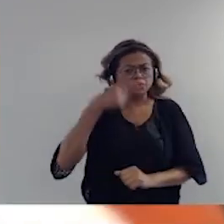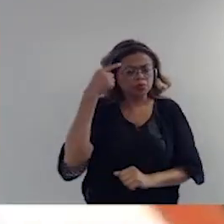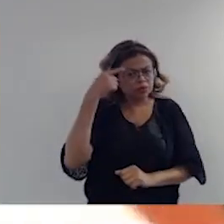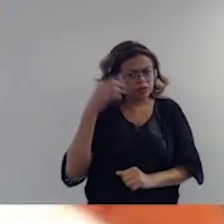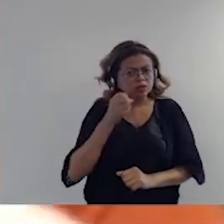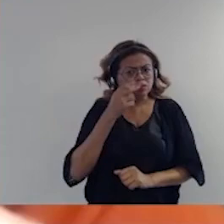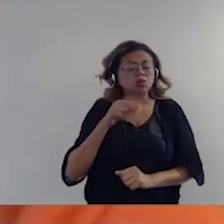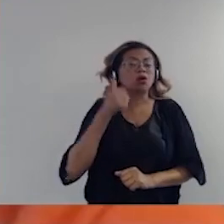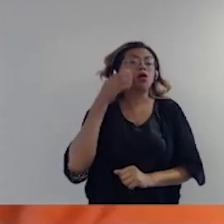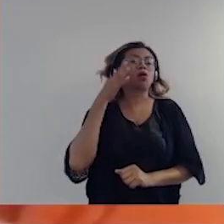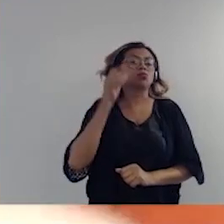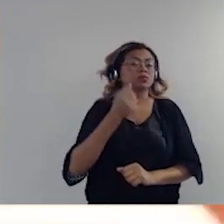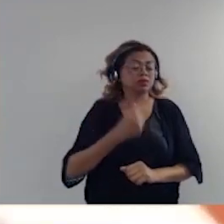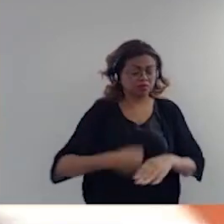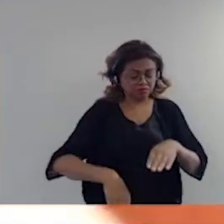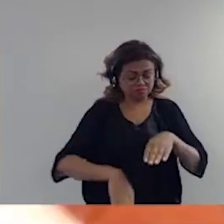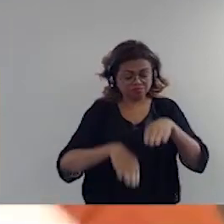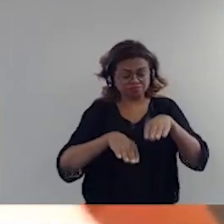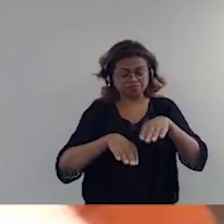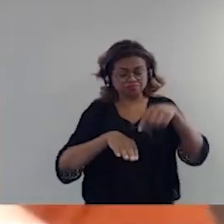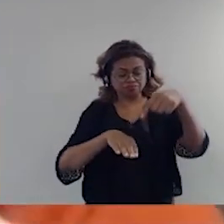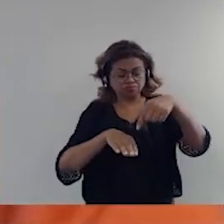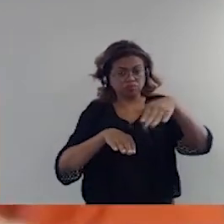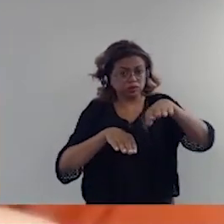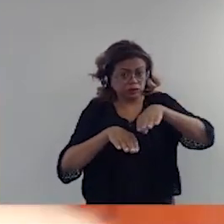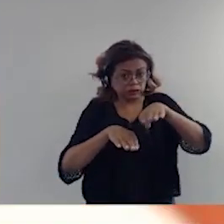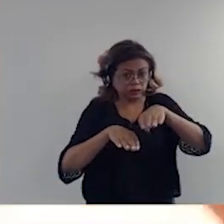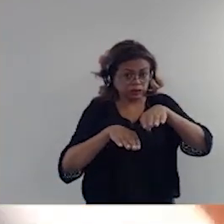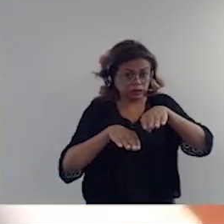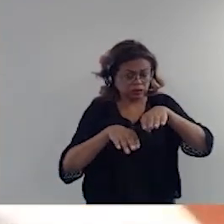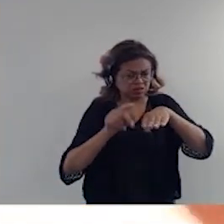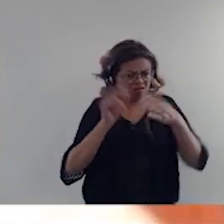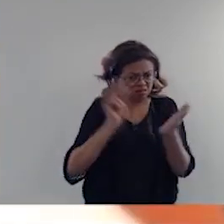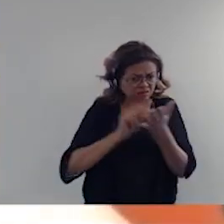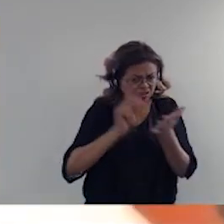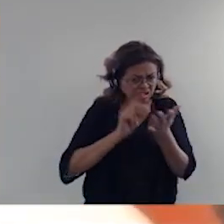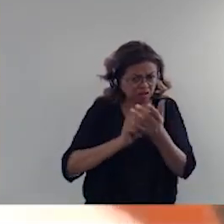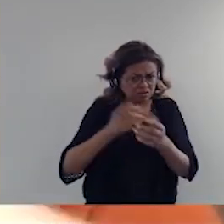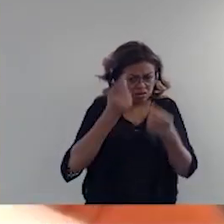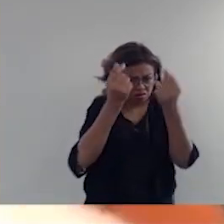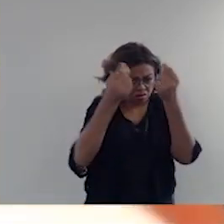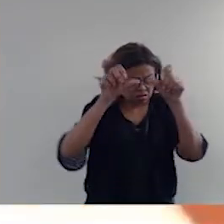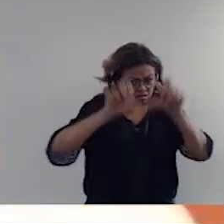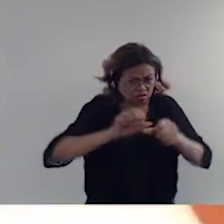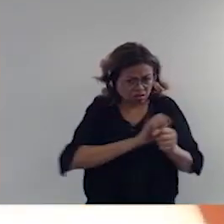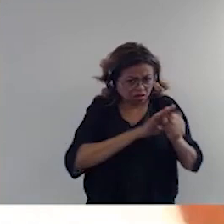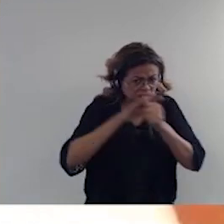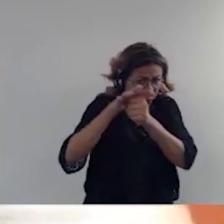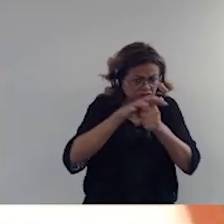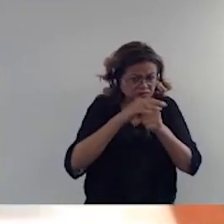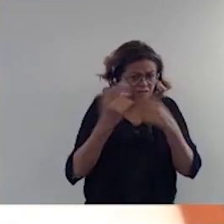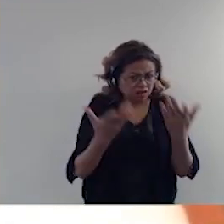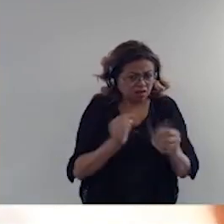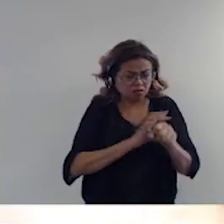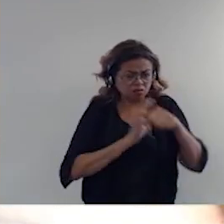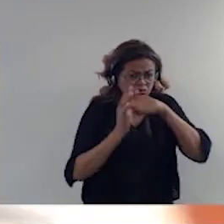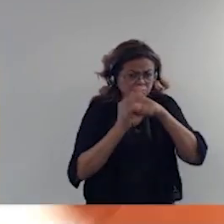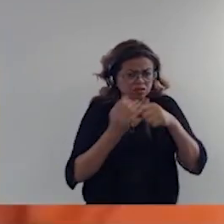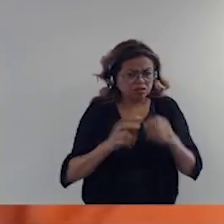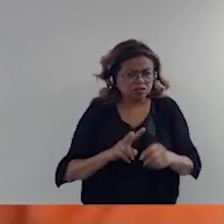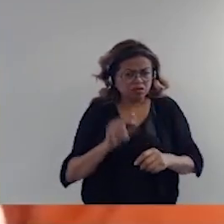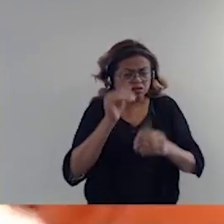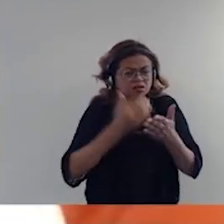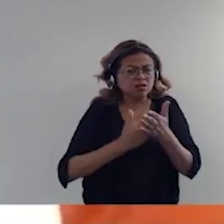tem efeitos desiguais. Não é verdade que esta crise pandêmica é uma crise que